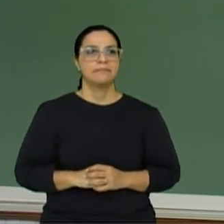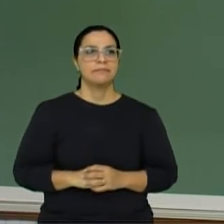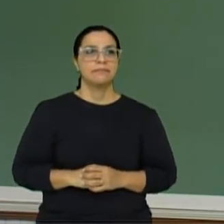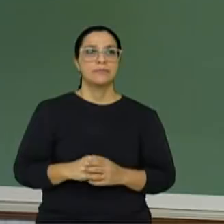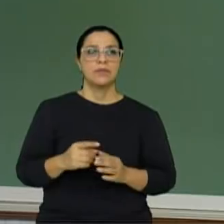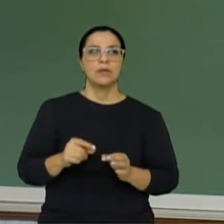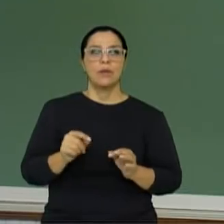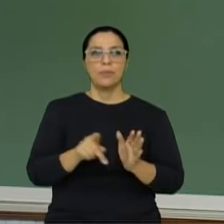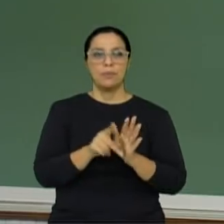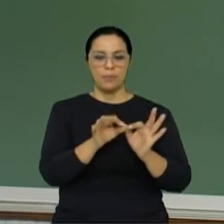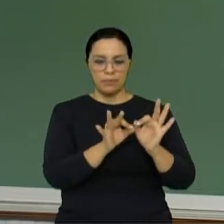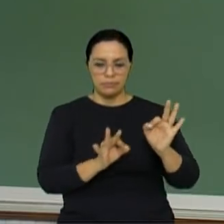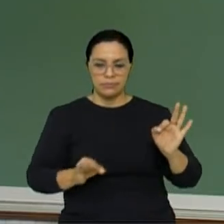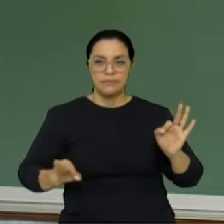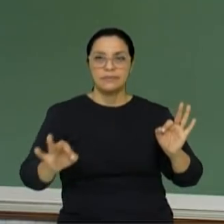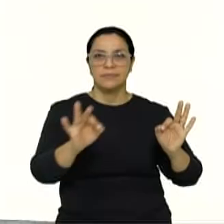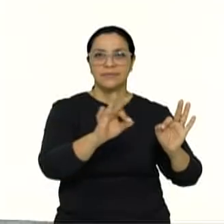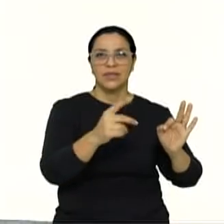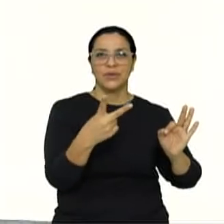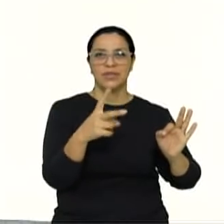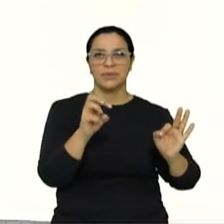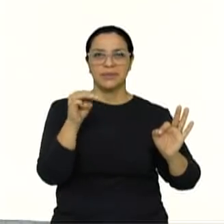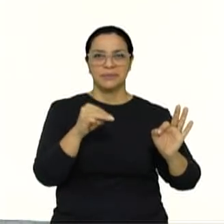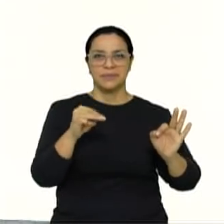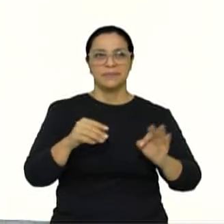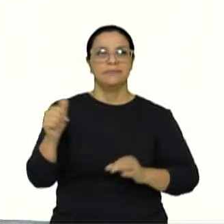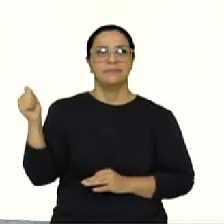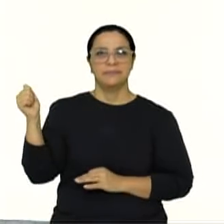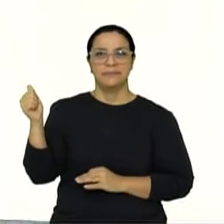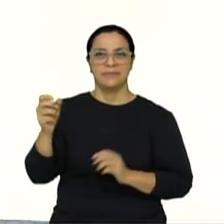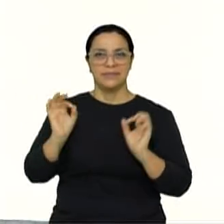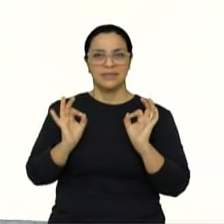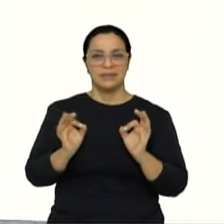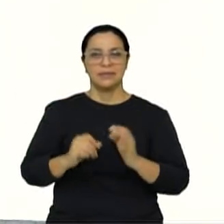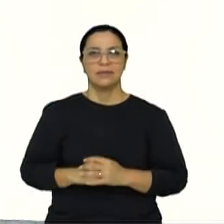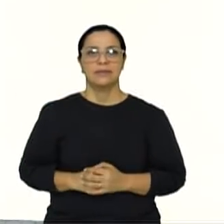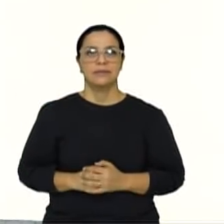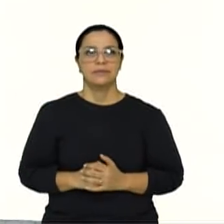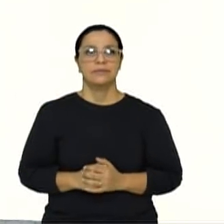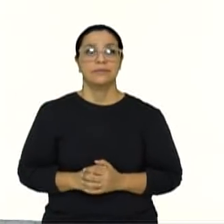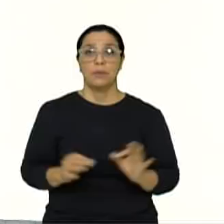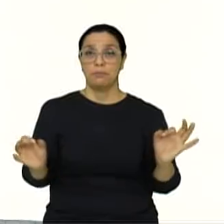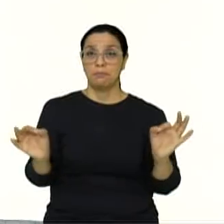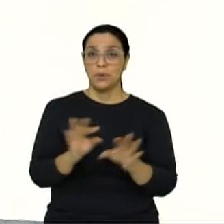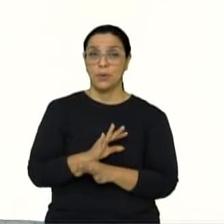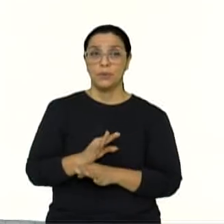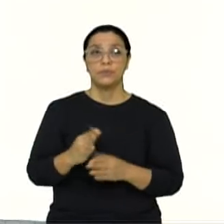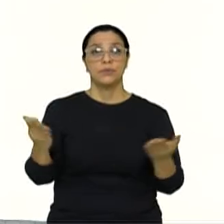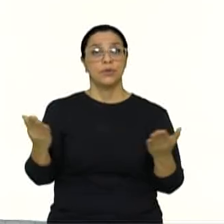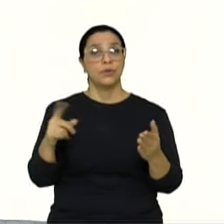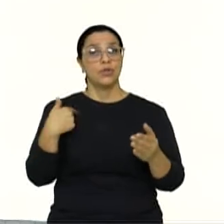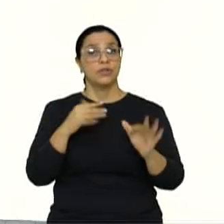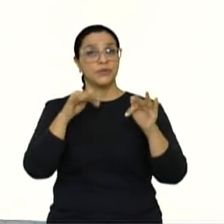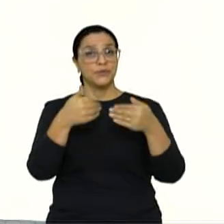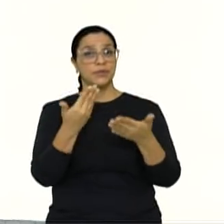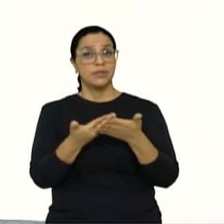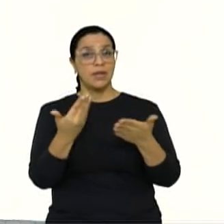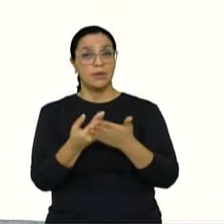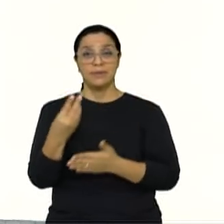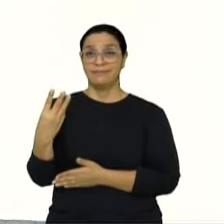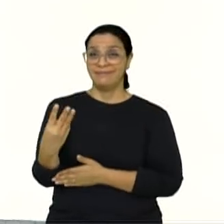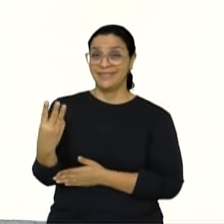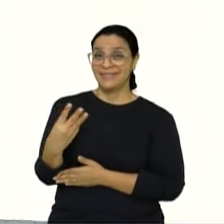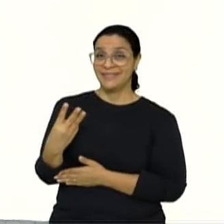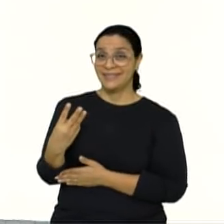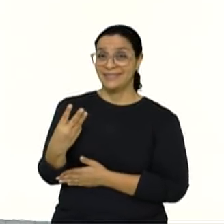A largura do rio aqui, 250 metros. Beleza? Fechou? Então, a gente vai finalizando mais uma